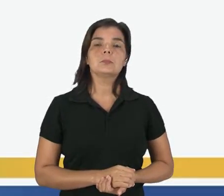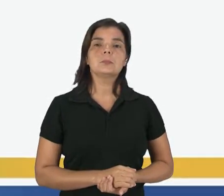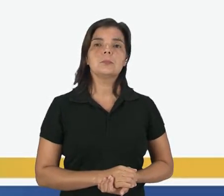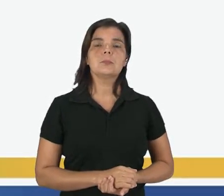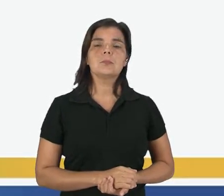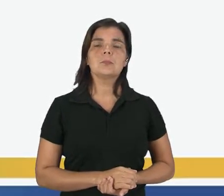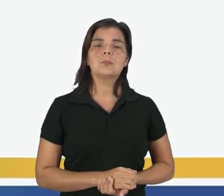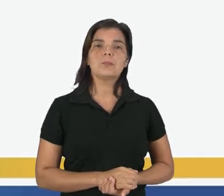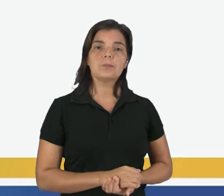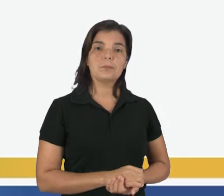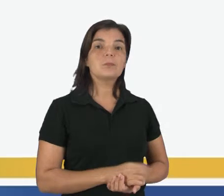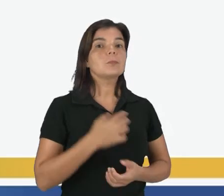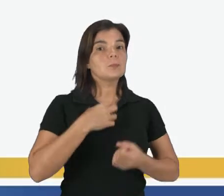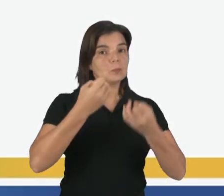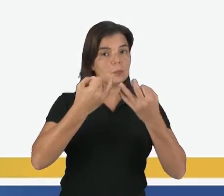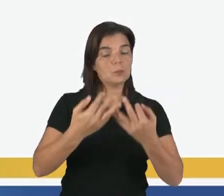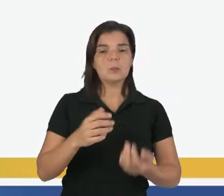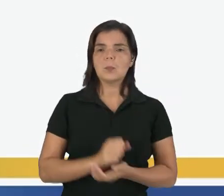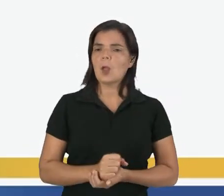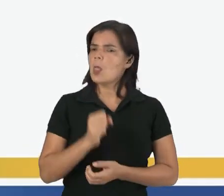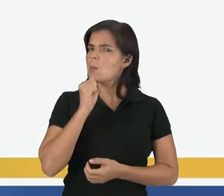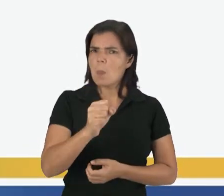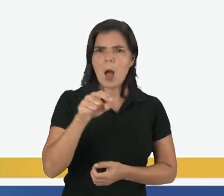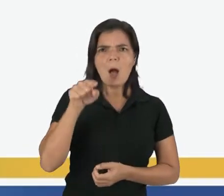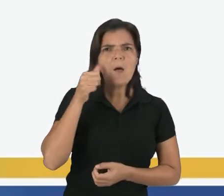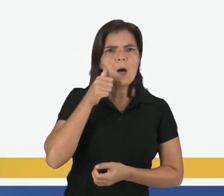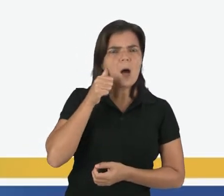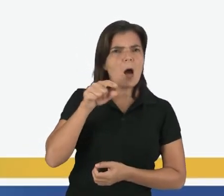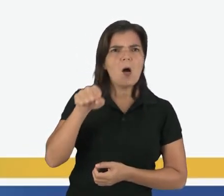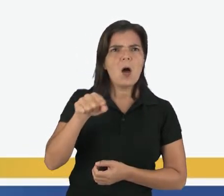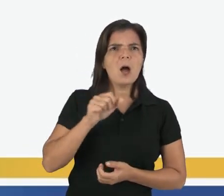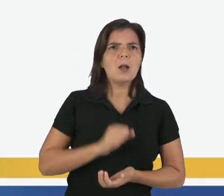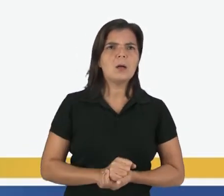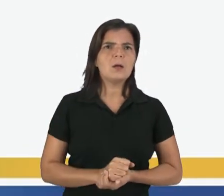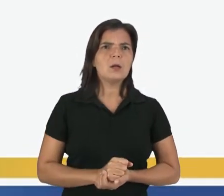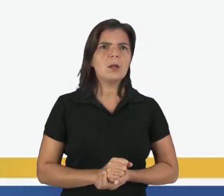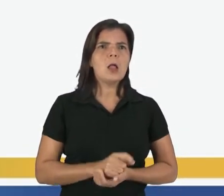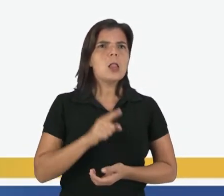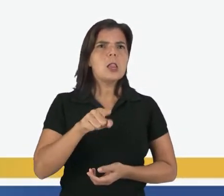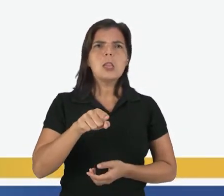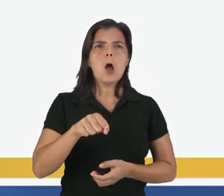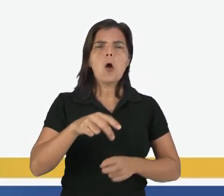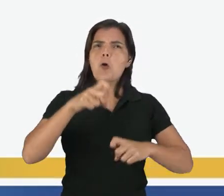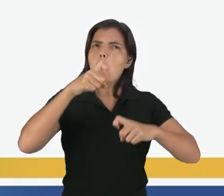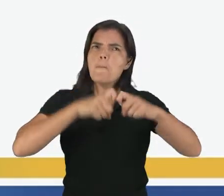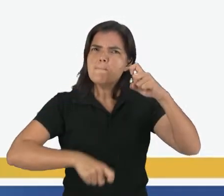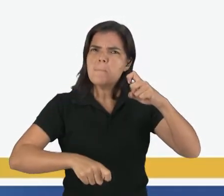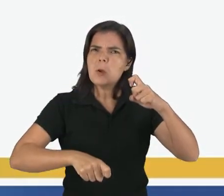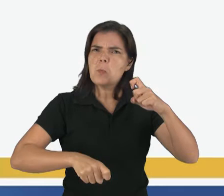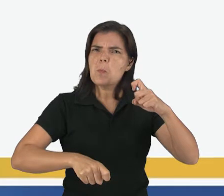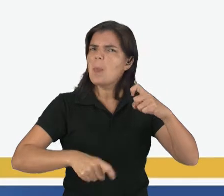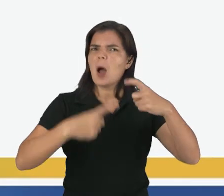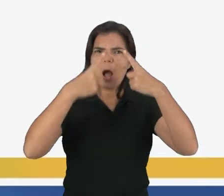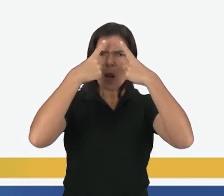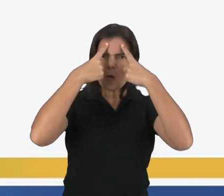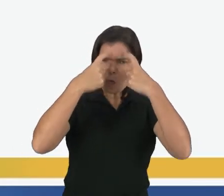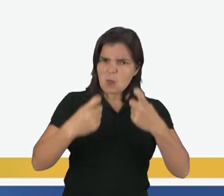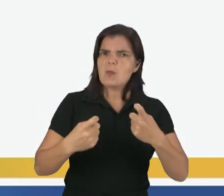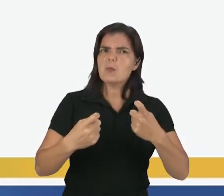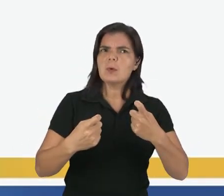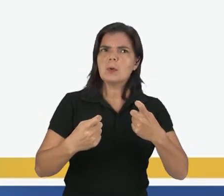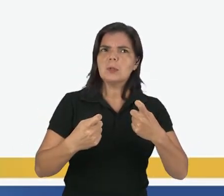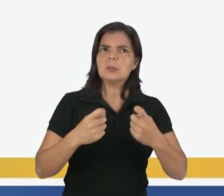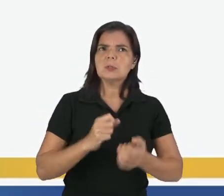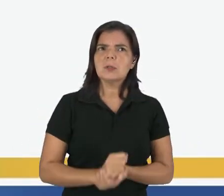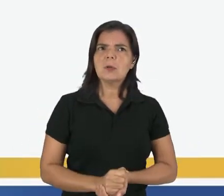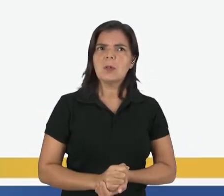Bavaresco, comentado por ele. Não maltrataram ela? Não a estruparam